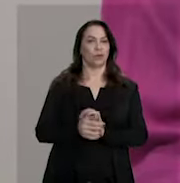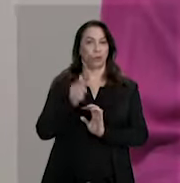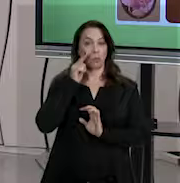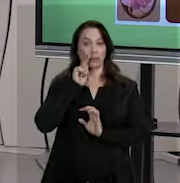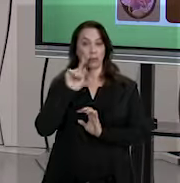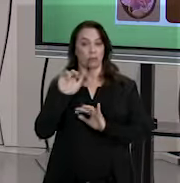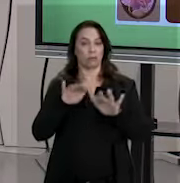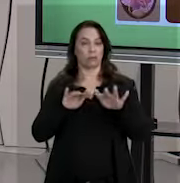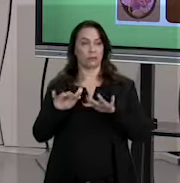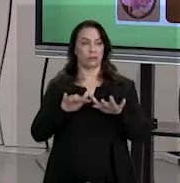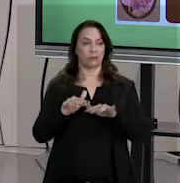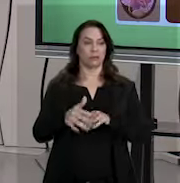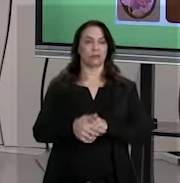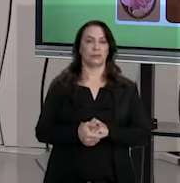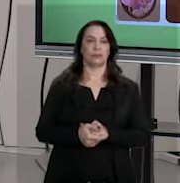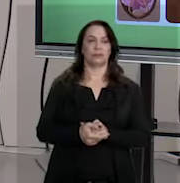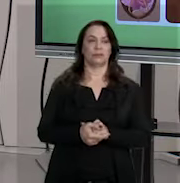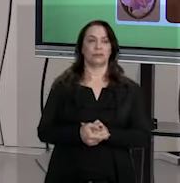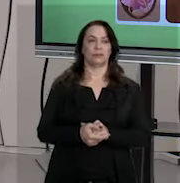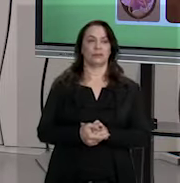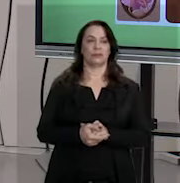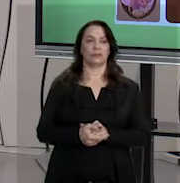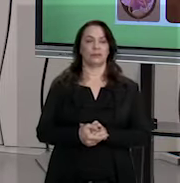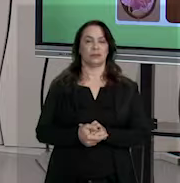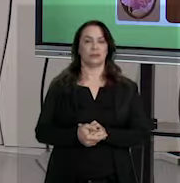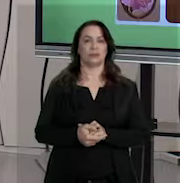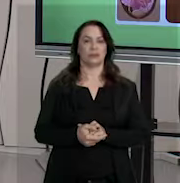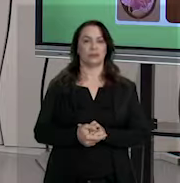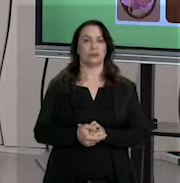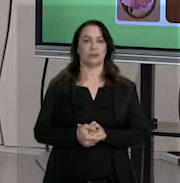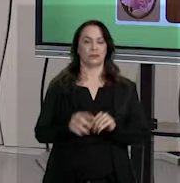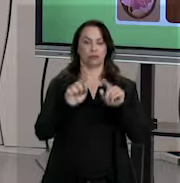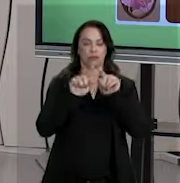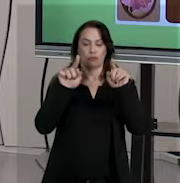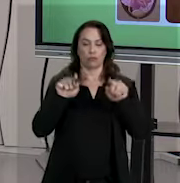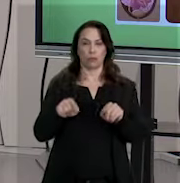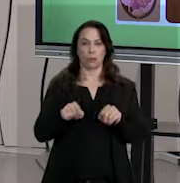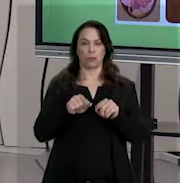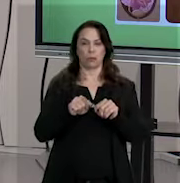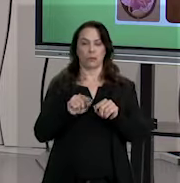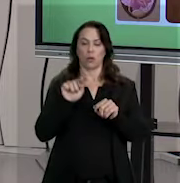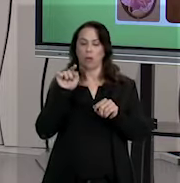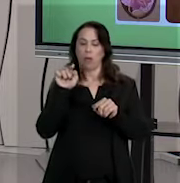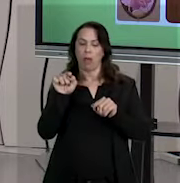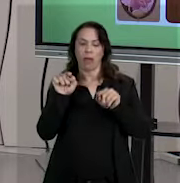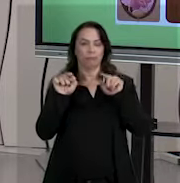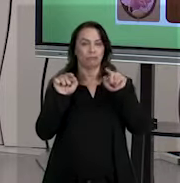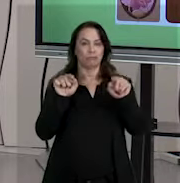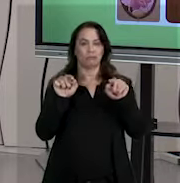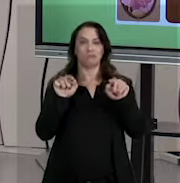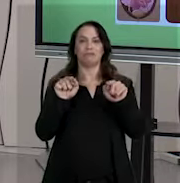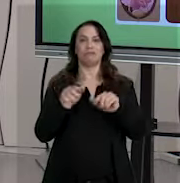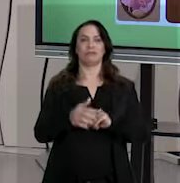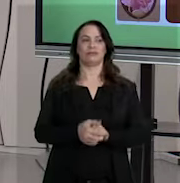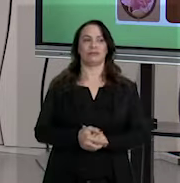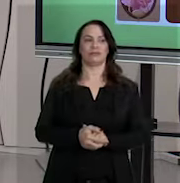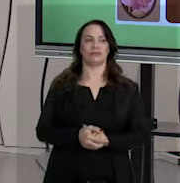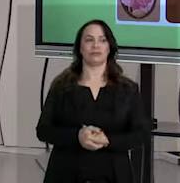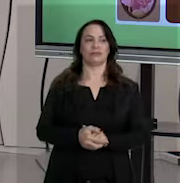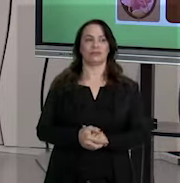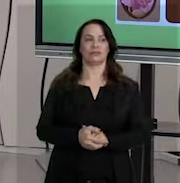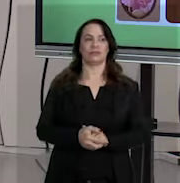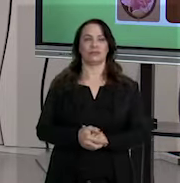movimentar. Mesma coisa do outro lado. Já quero esse modelinho para mim. Mesma coisa aqui do